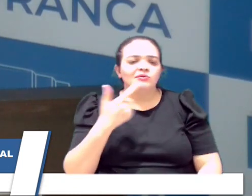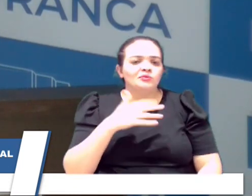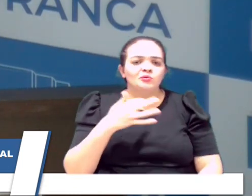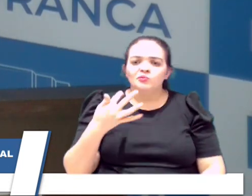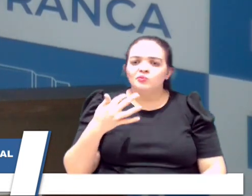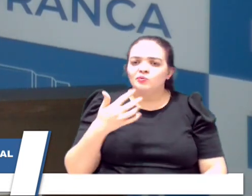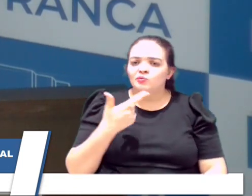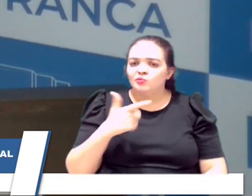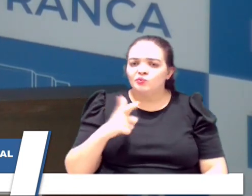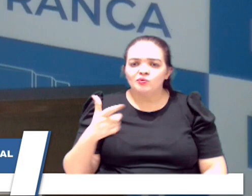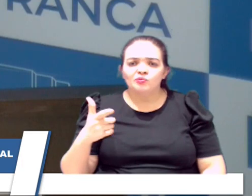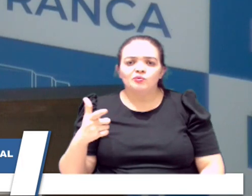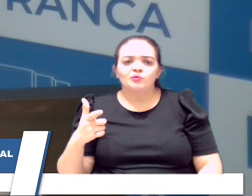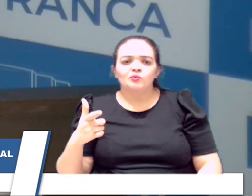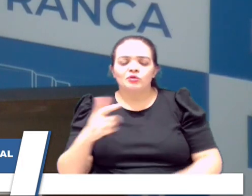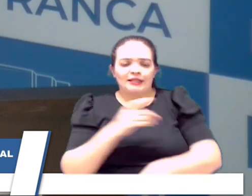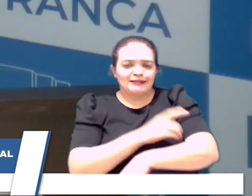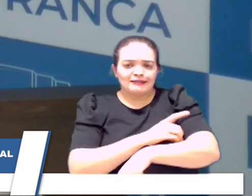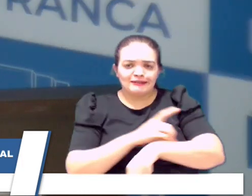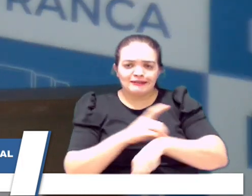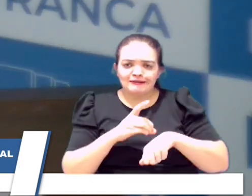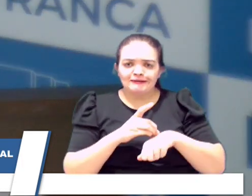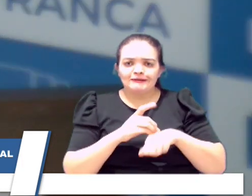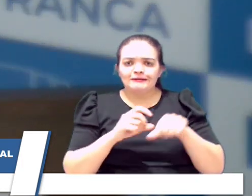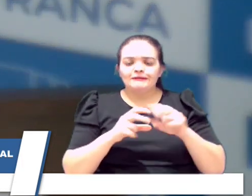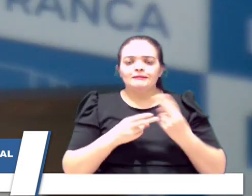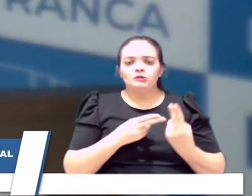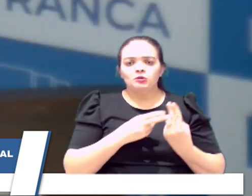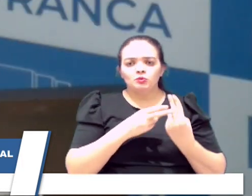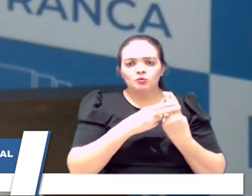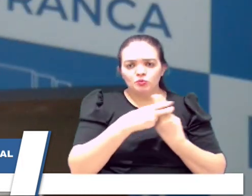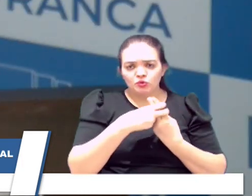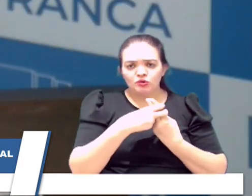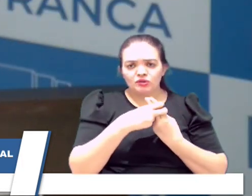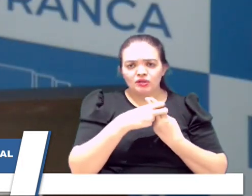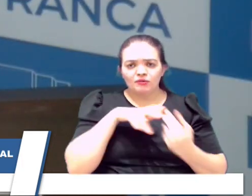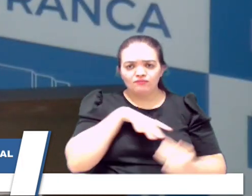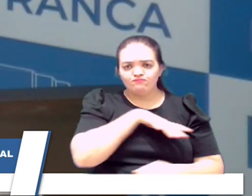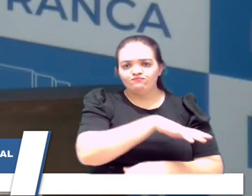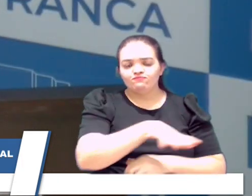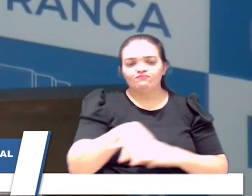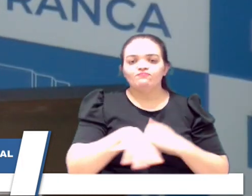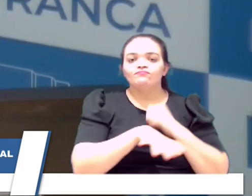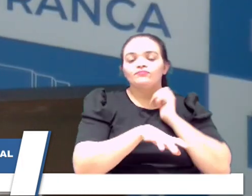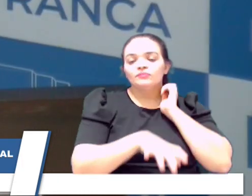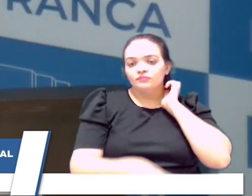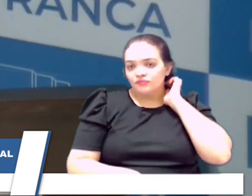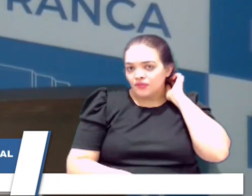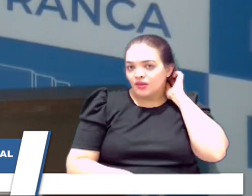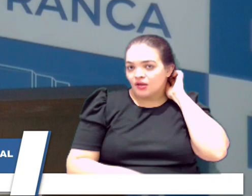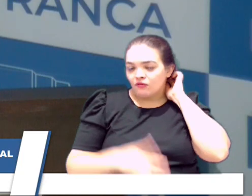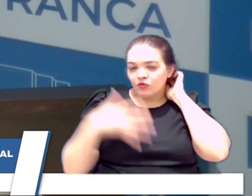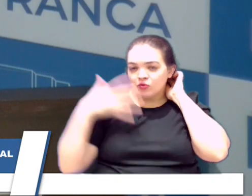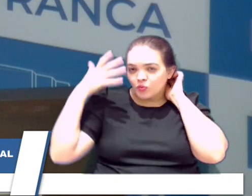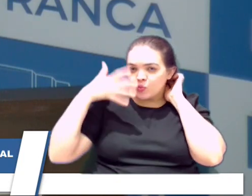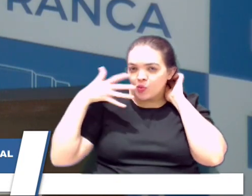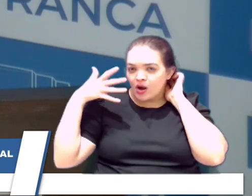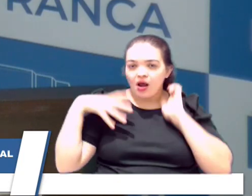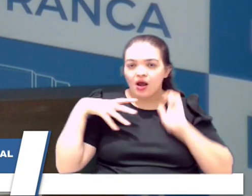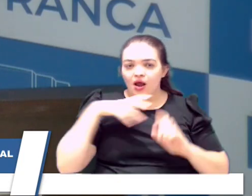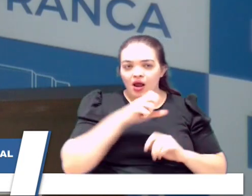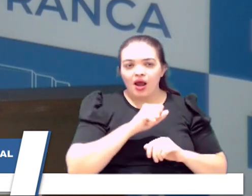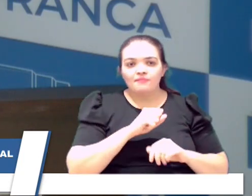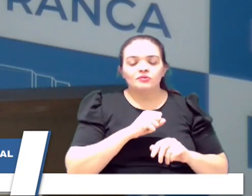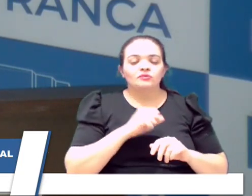acesso à dignidade e a um sistema de saúde que abranja a todos. Eu vou dar um relato breve do poder da cannabis. Eu